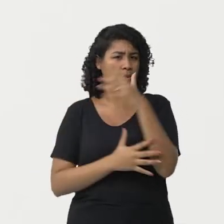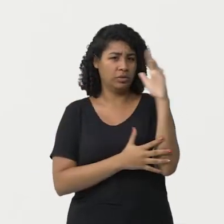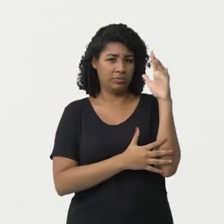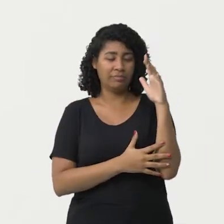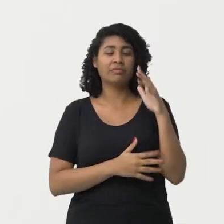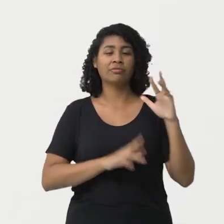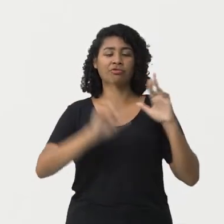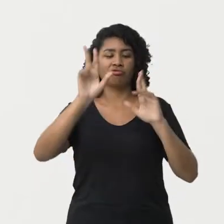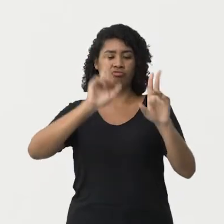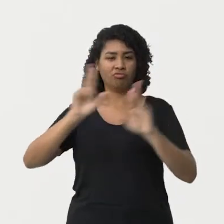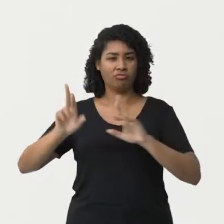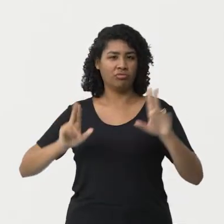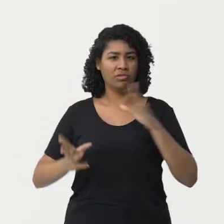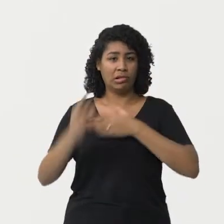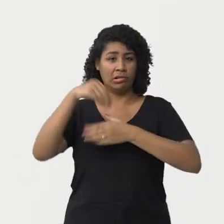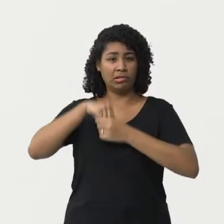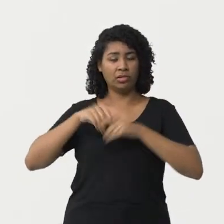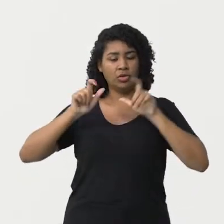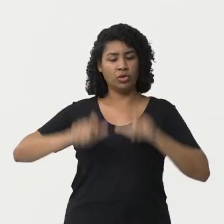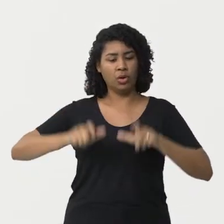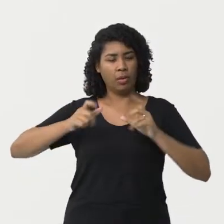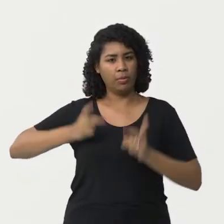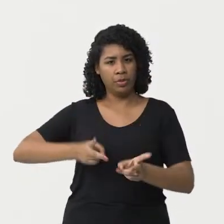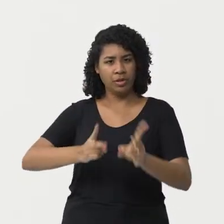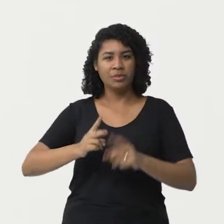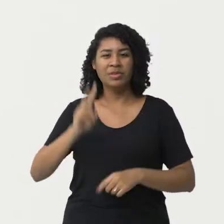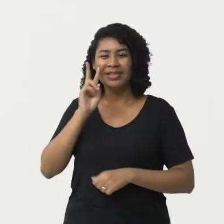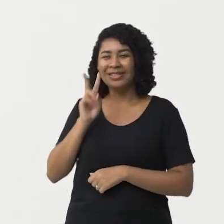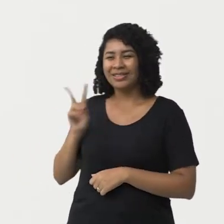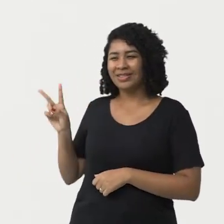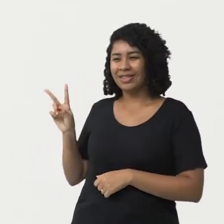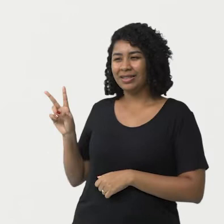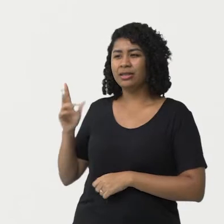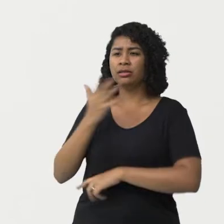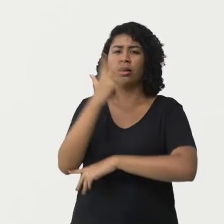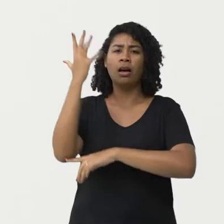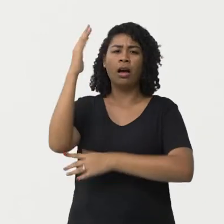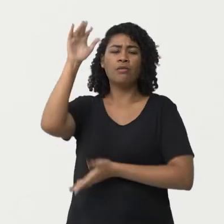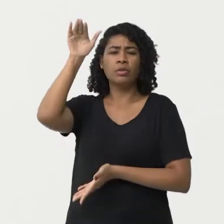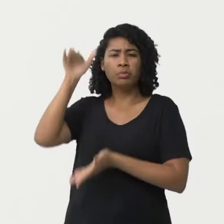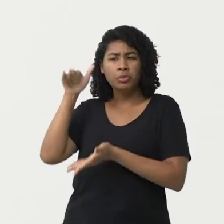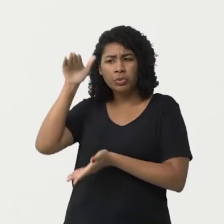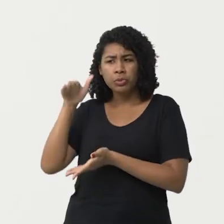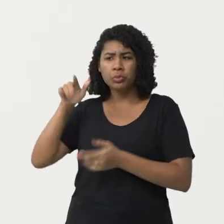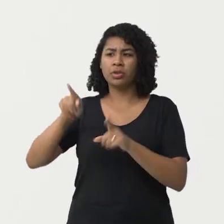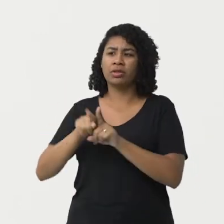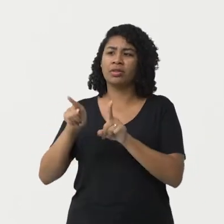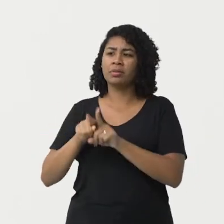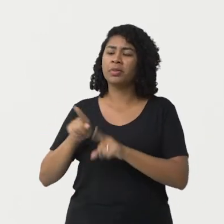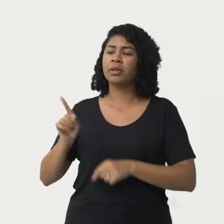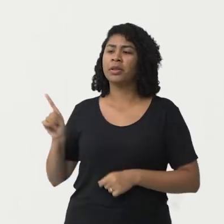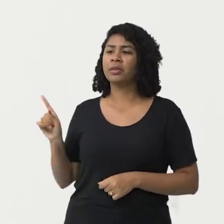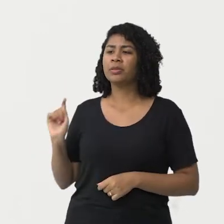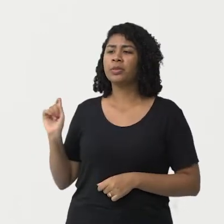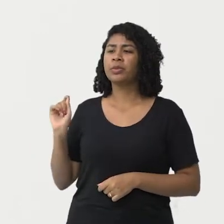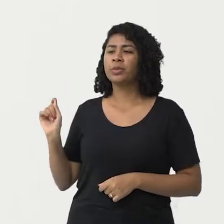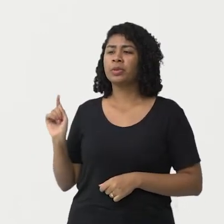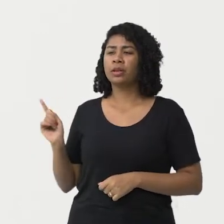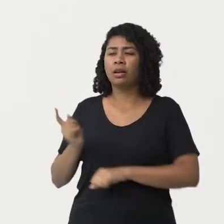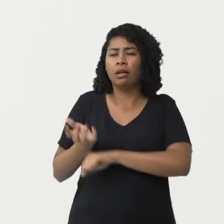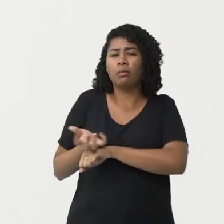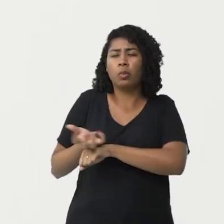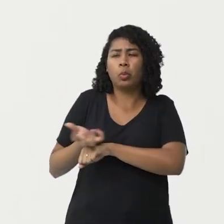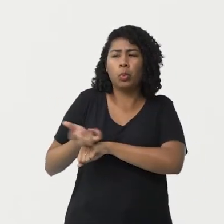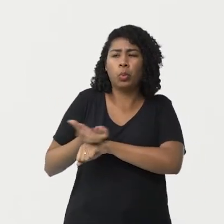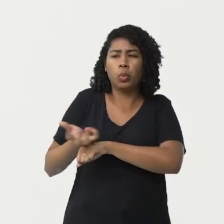espécies dentro da caatinga. Algumas a gente já vê aí, árvores um pouco mais baixas, a presença da